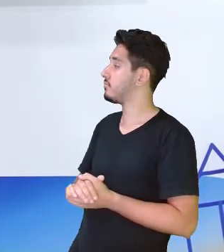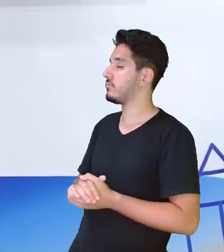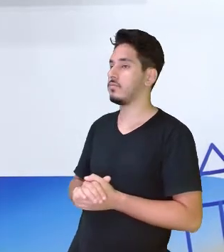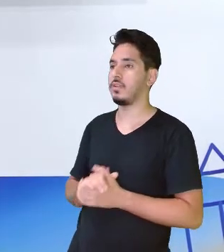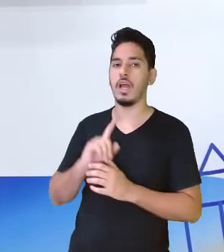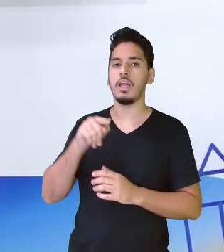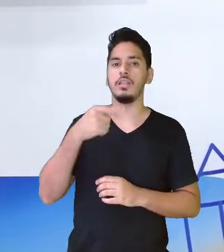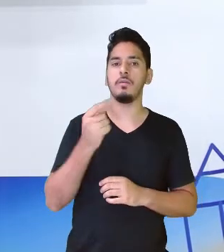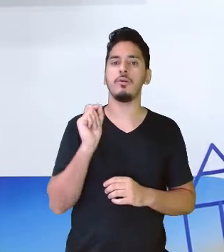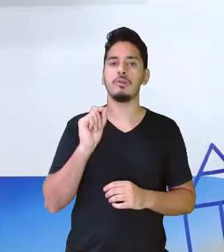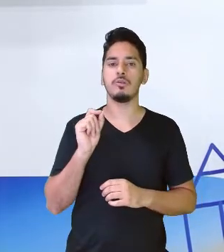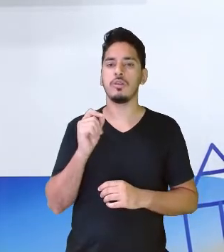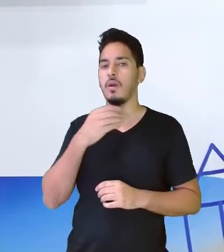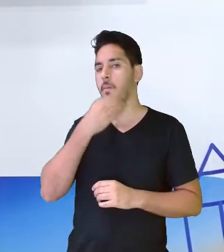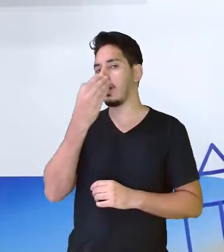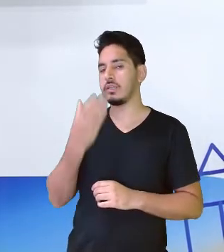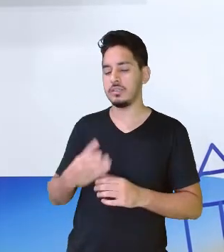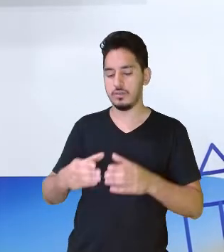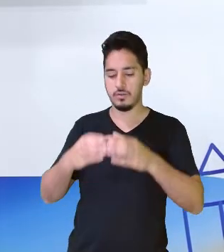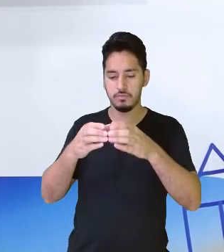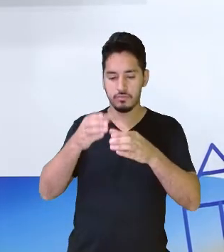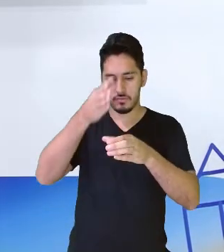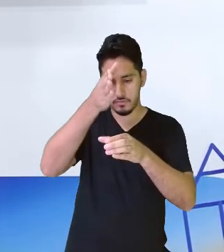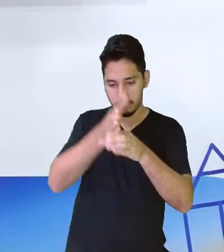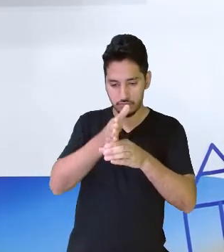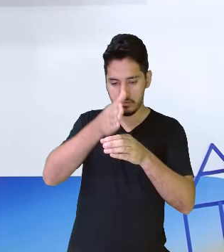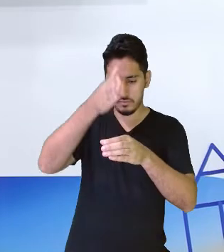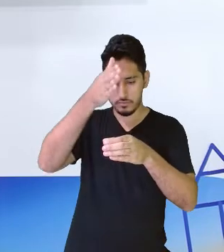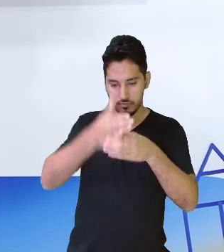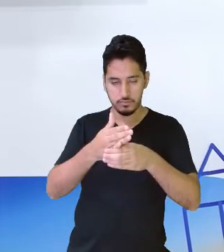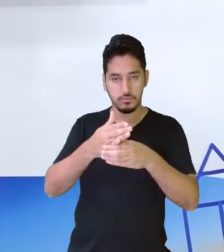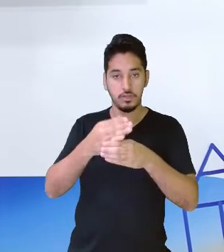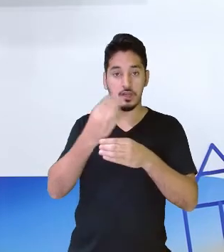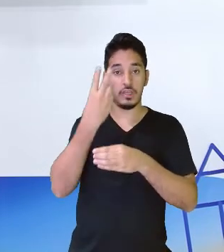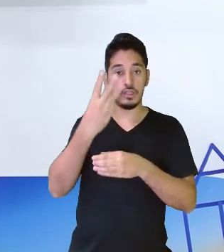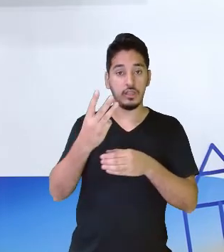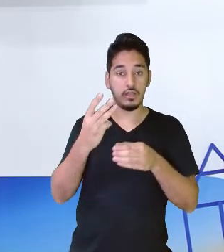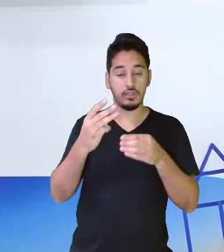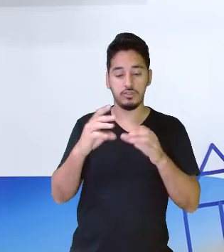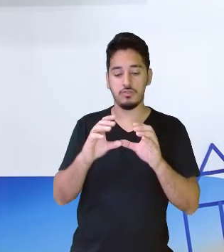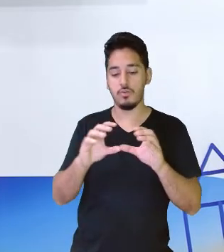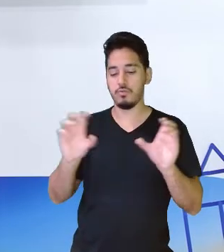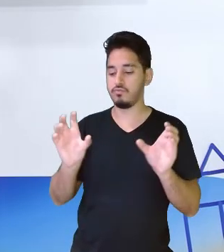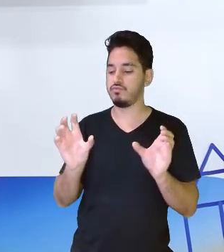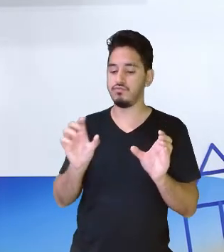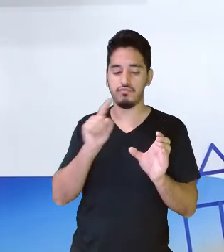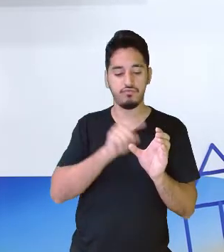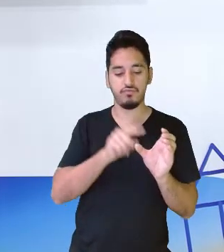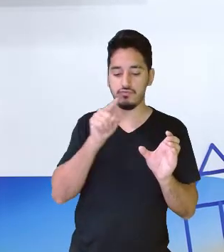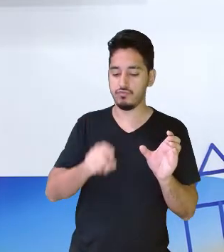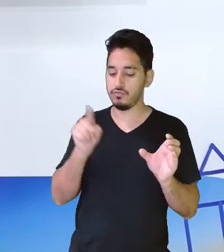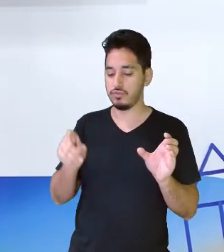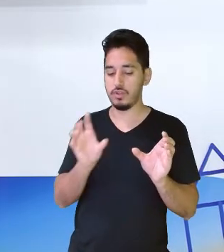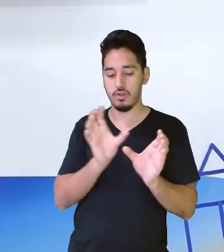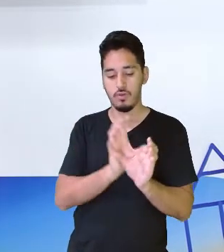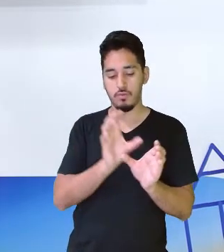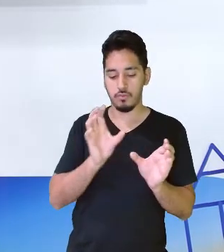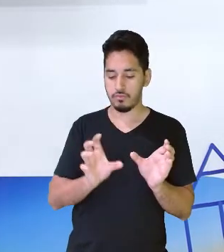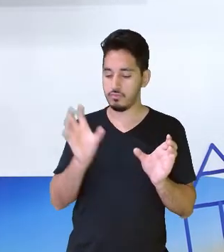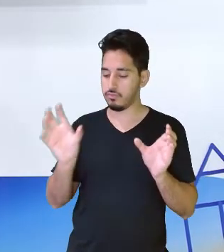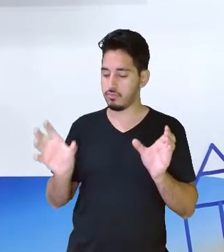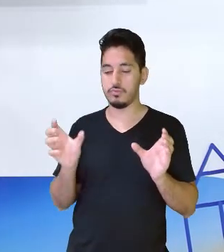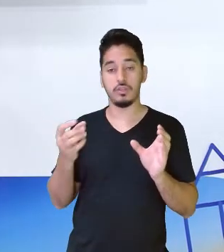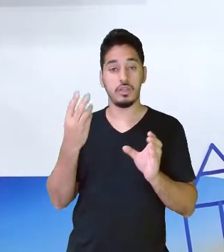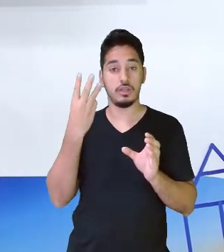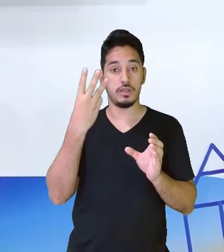eu tenho meu disco fracionário que está dividido em 3 partes. Eu dividi a minha maçã em